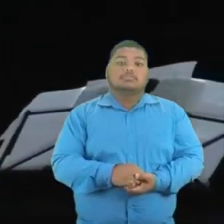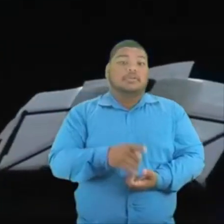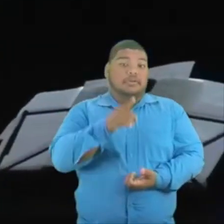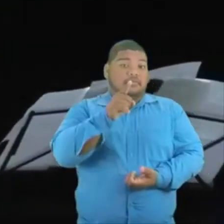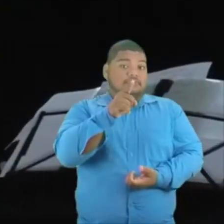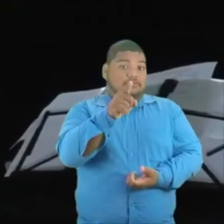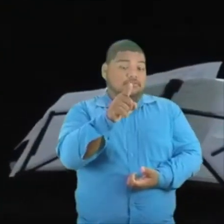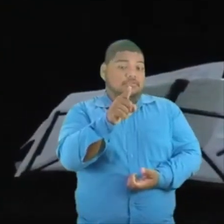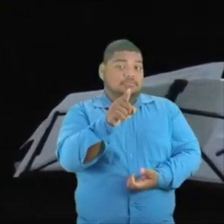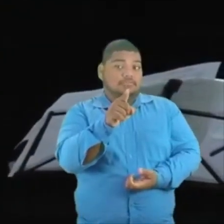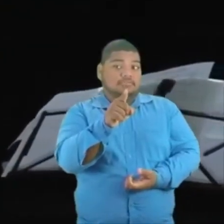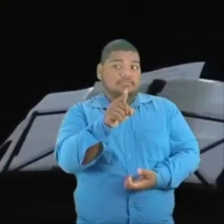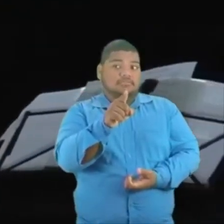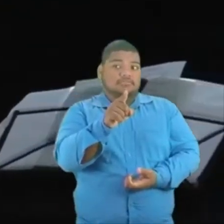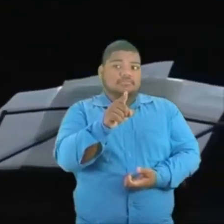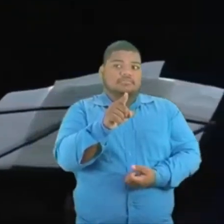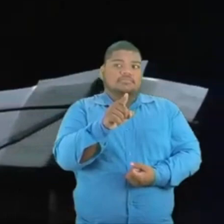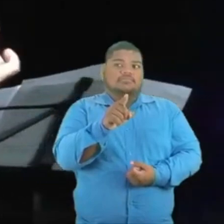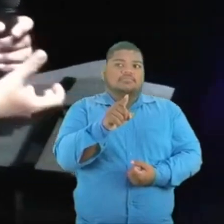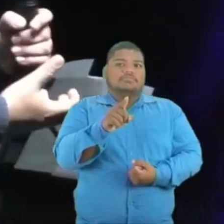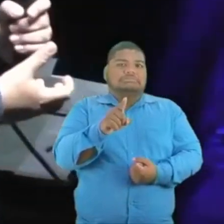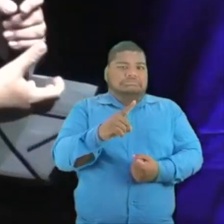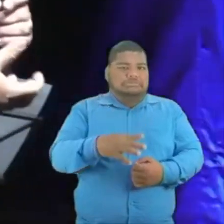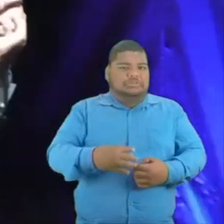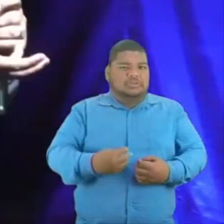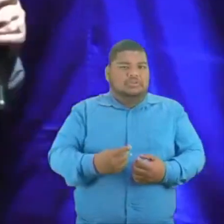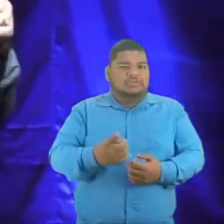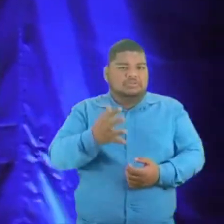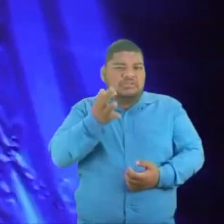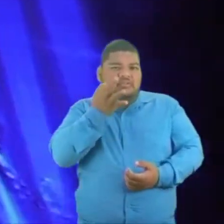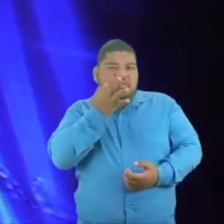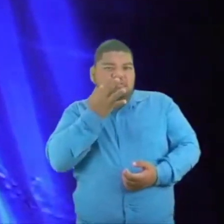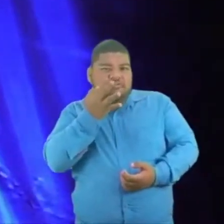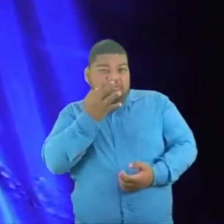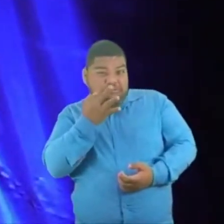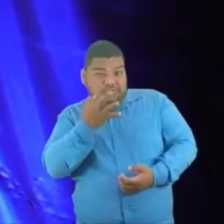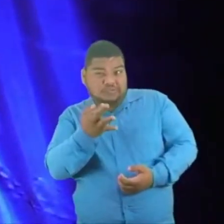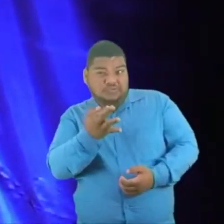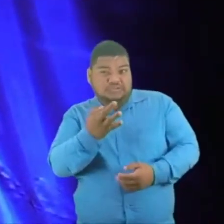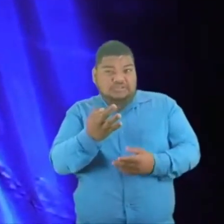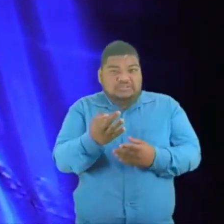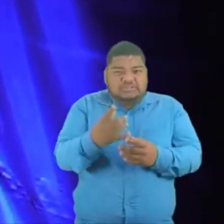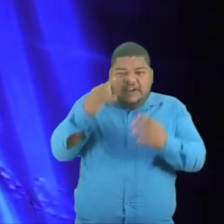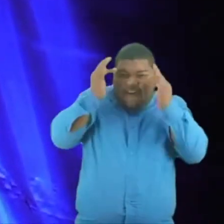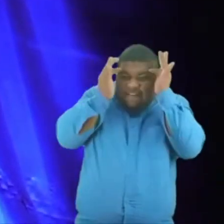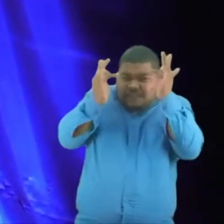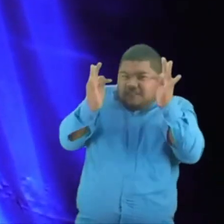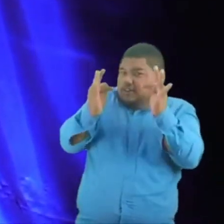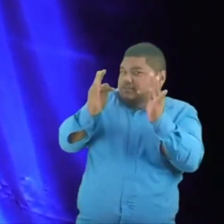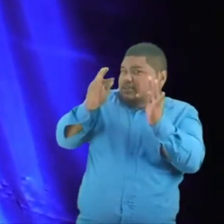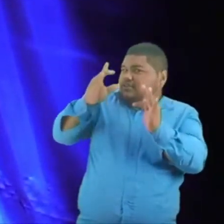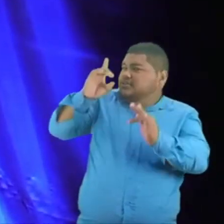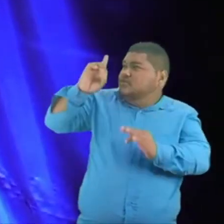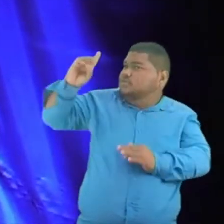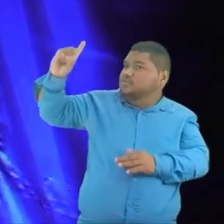Você tem dado frutos da sua fidelidade a Deus?